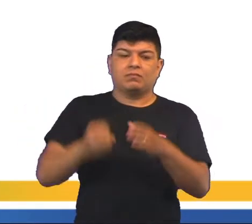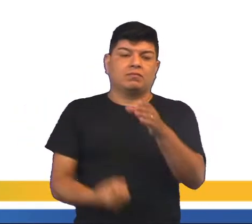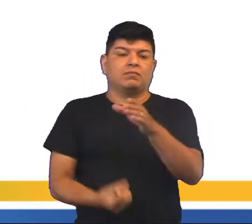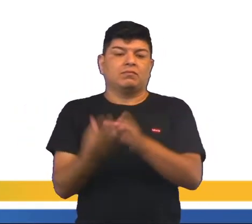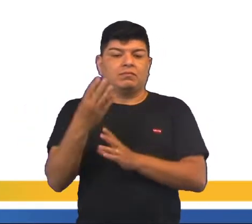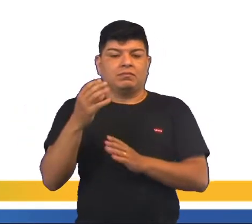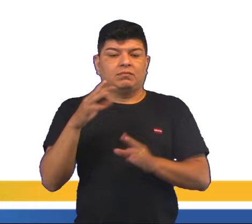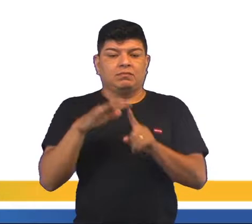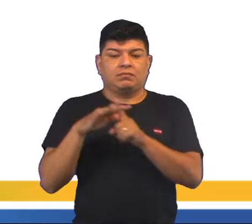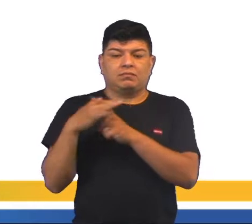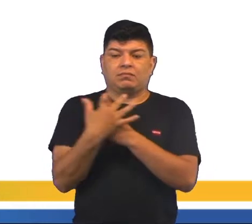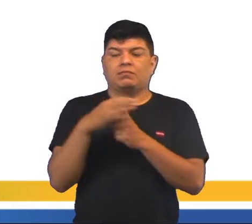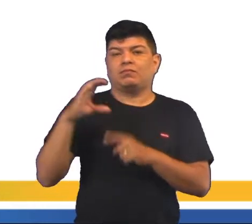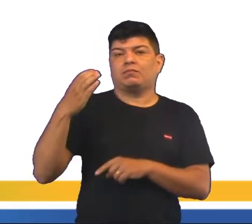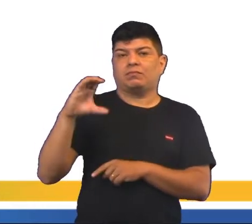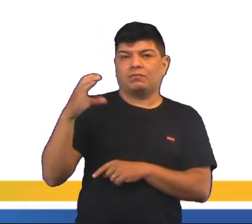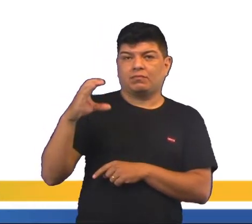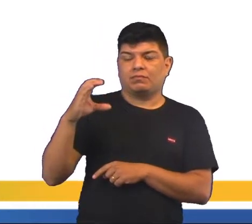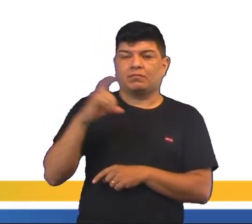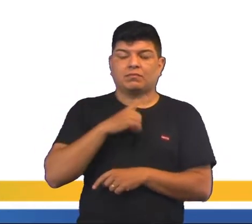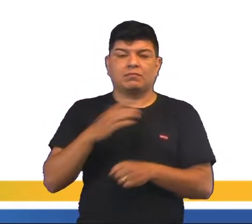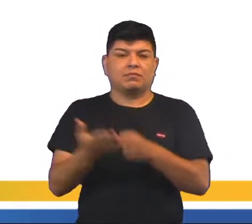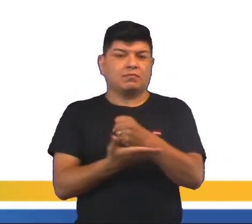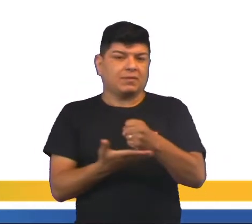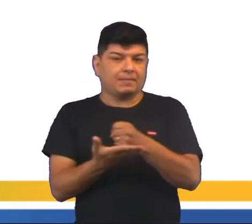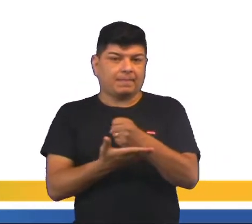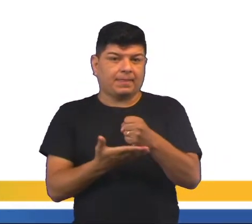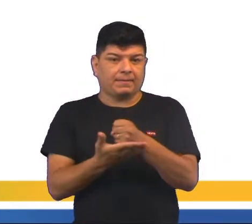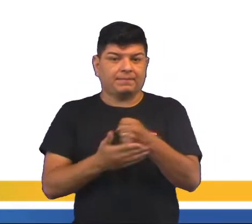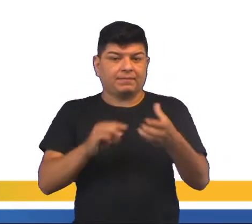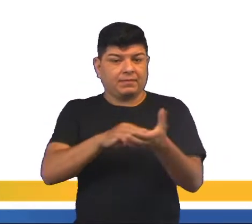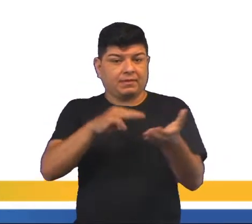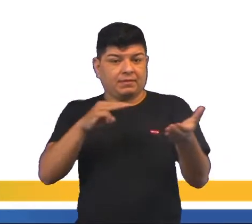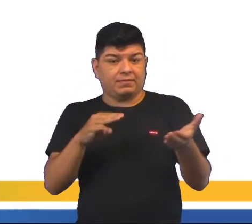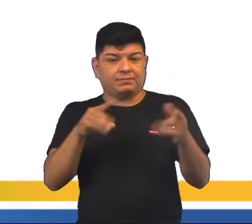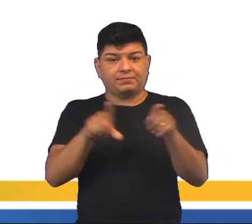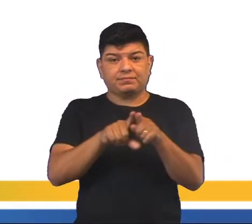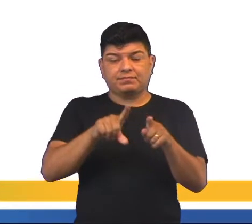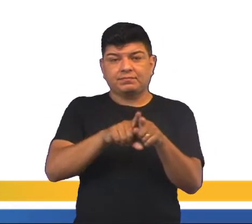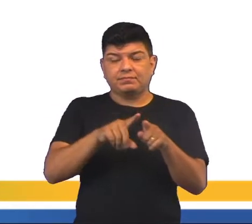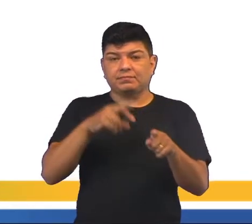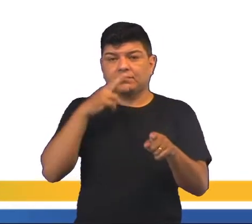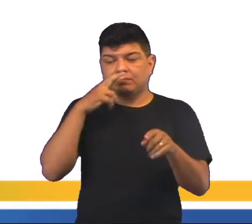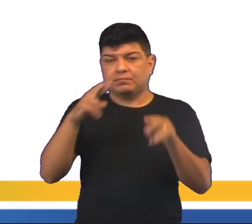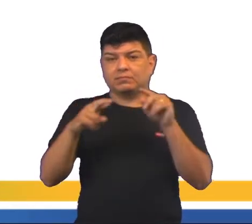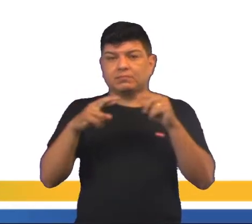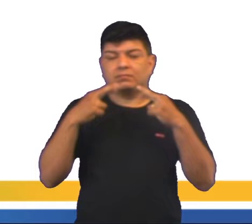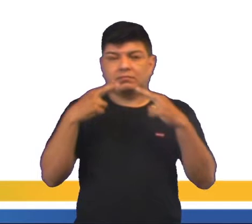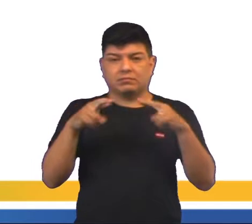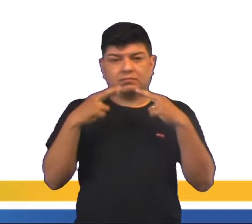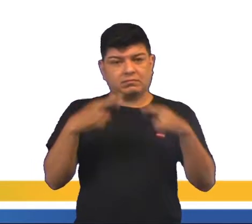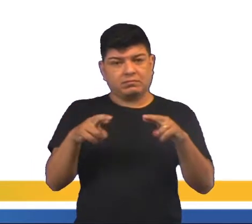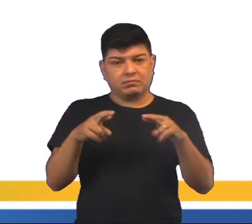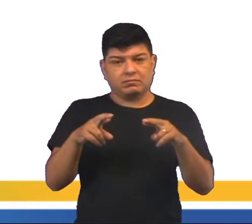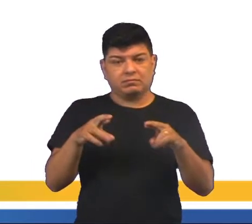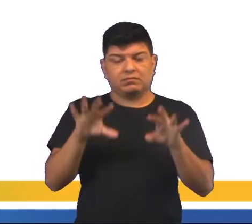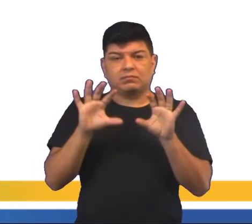o chamado socialismo científico, que baseado no método científico faz a crítica do regime capitalista